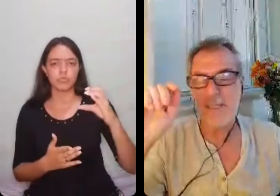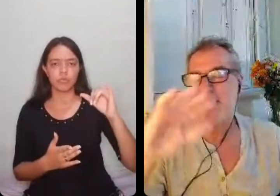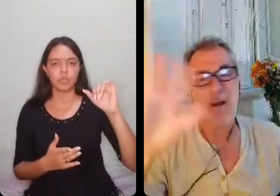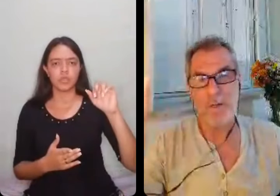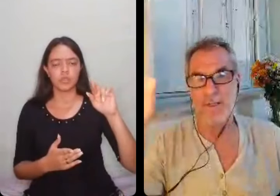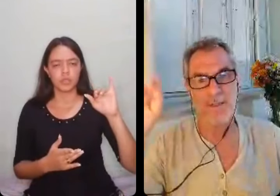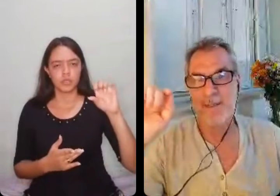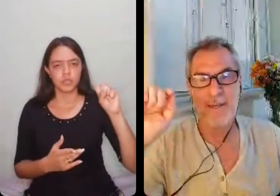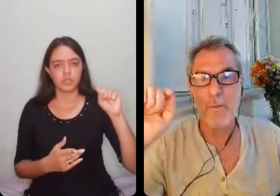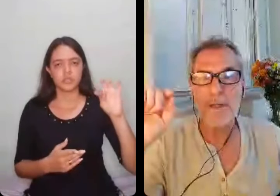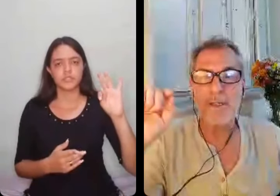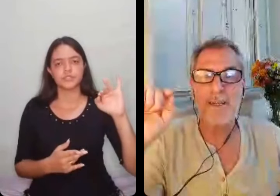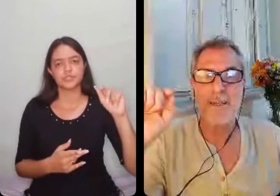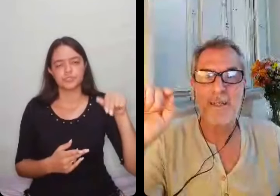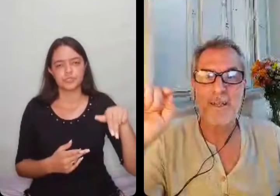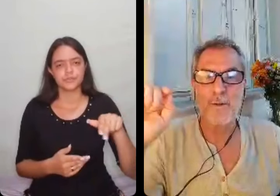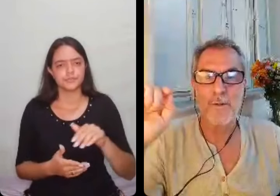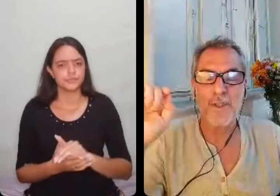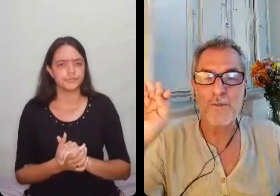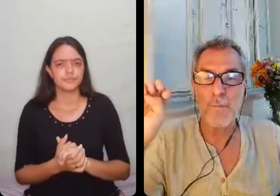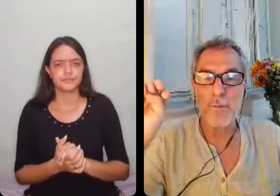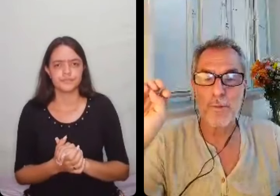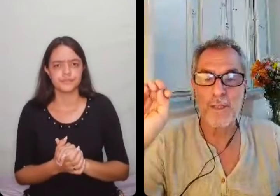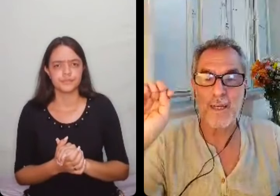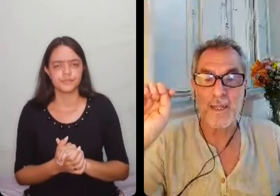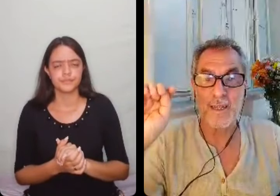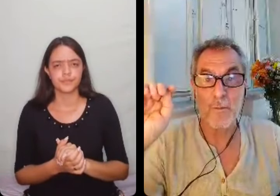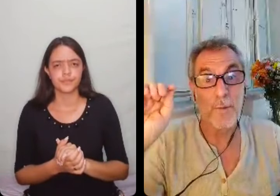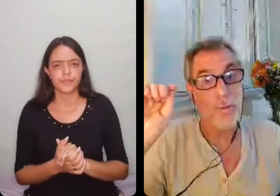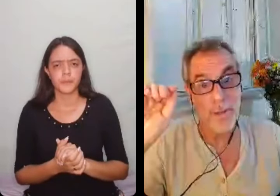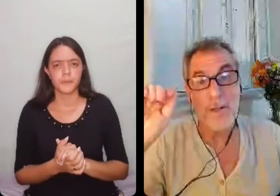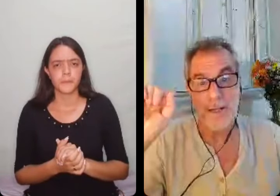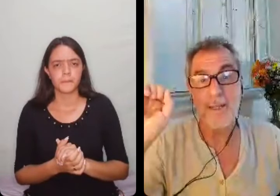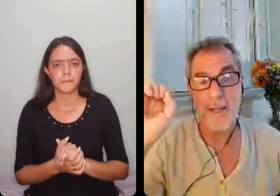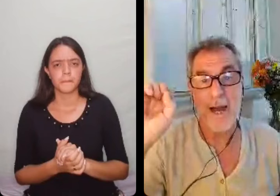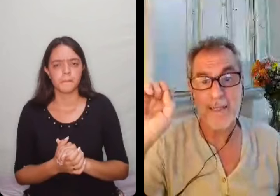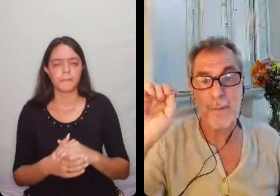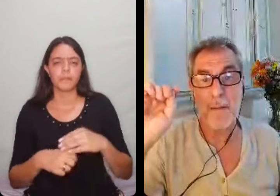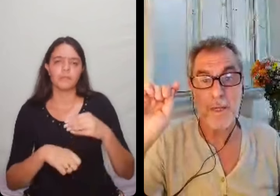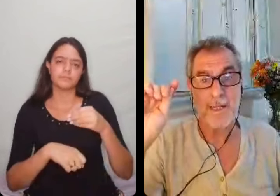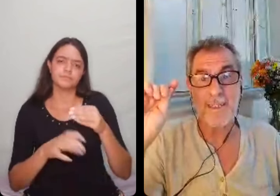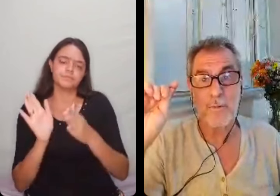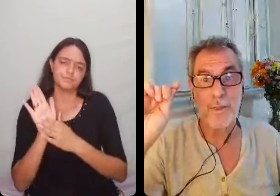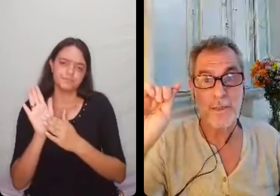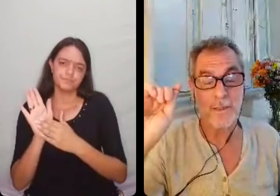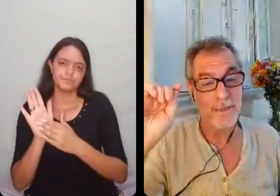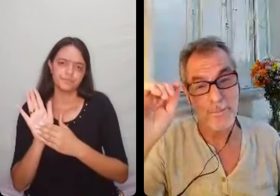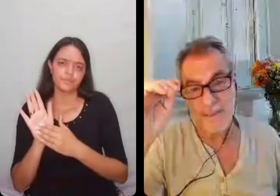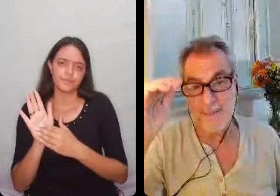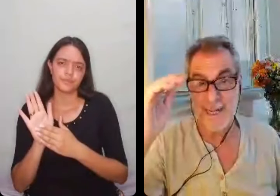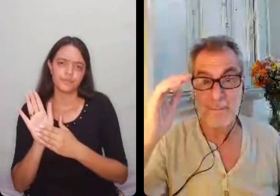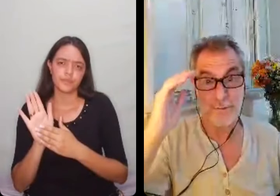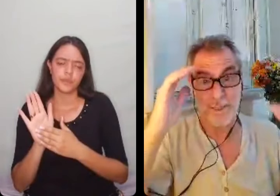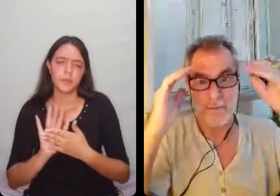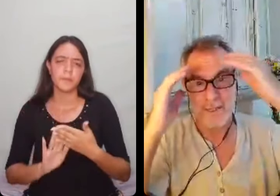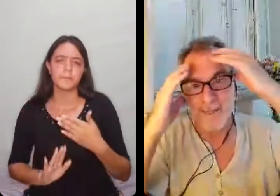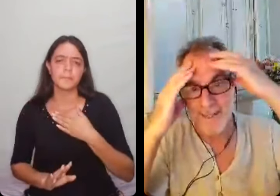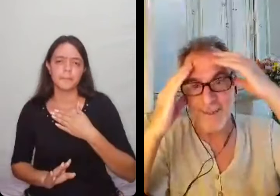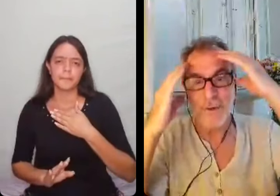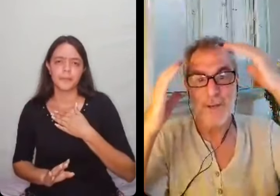resolviu magistralmente. Realmente, eu fiz uma proposta que é um problema que até para mim nesse momento eu disse, mas será